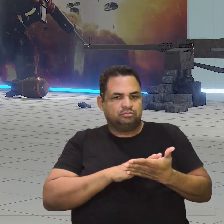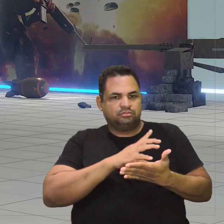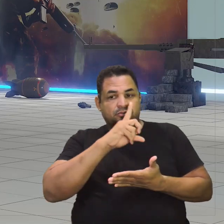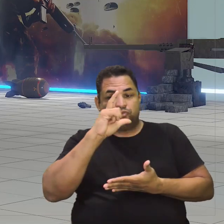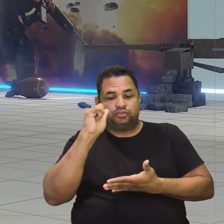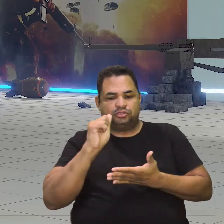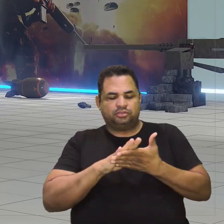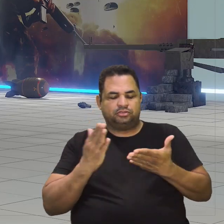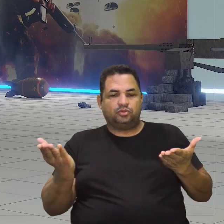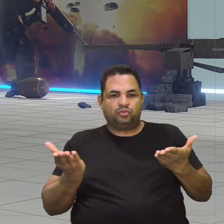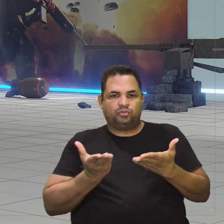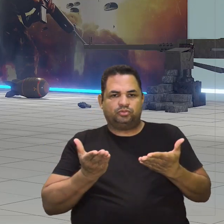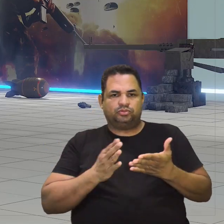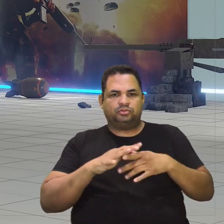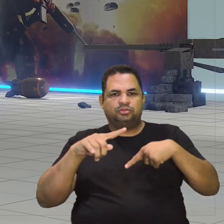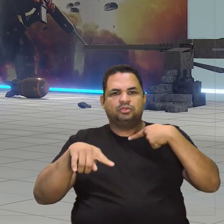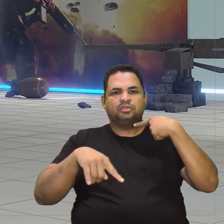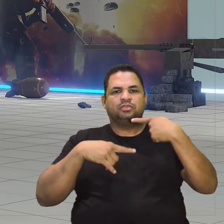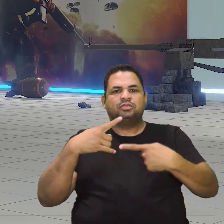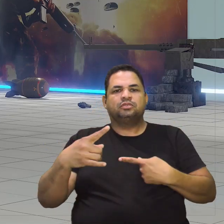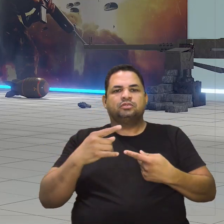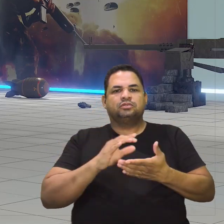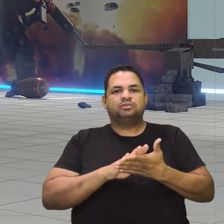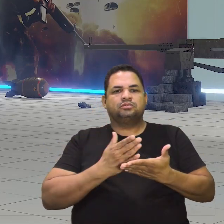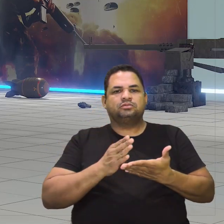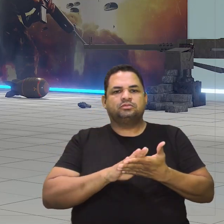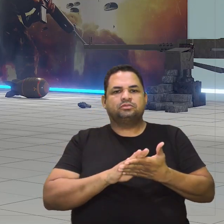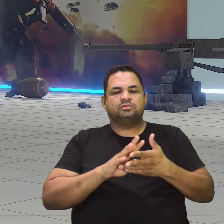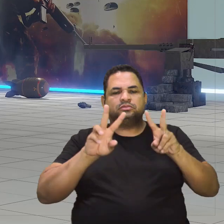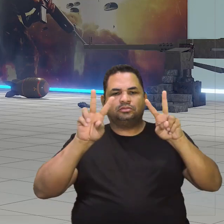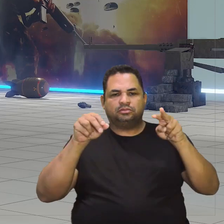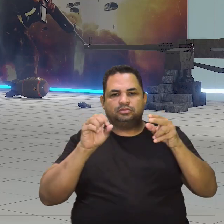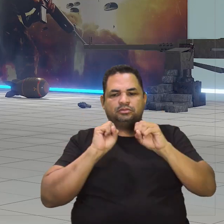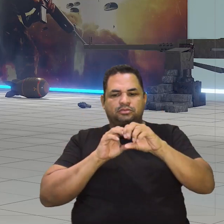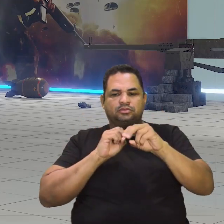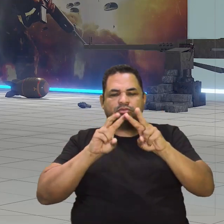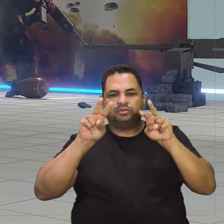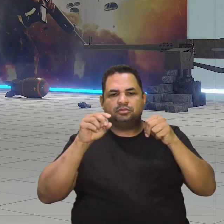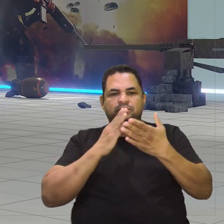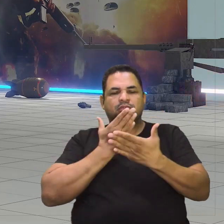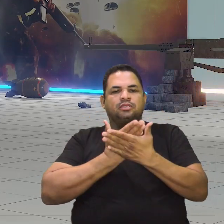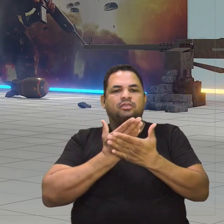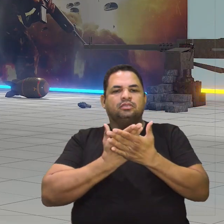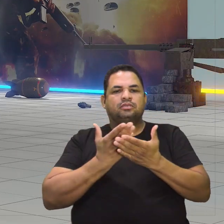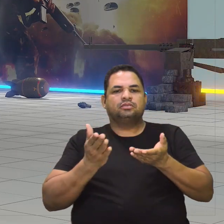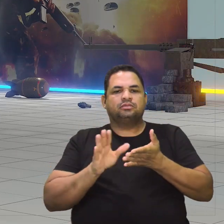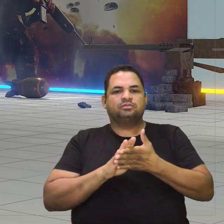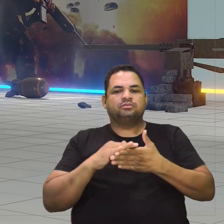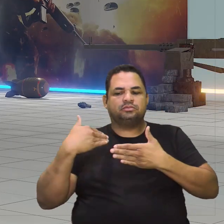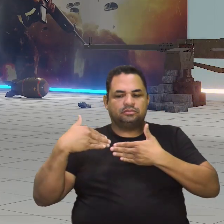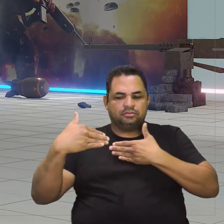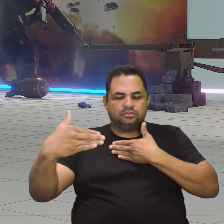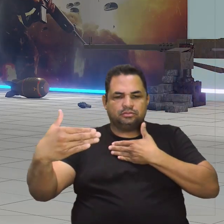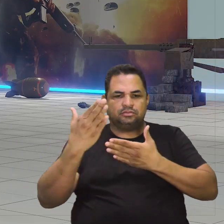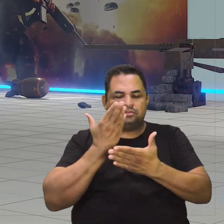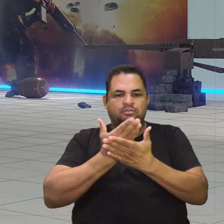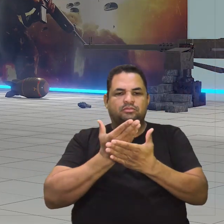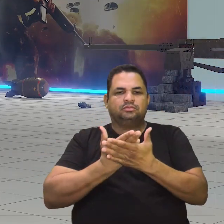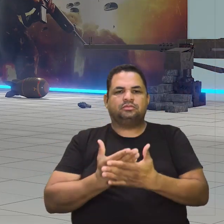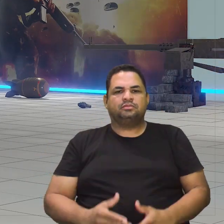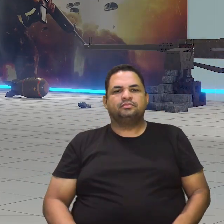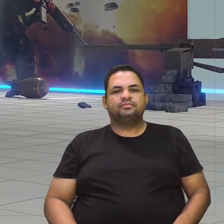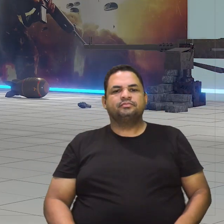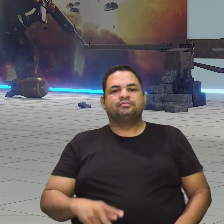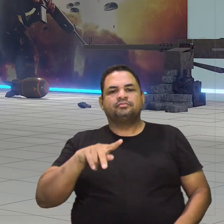hoje e daqui a pouco eu passo para vocês o título da nossa aula. E aí, no transcorrer da nossa aula, eu